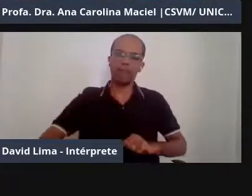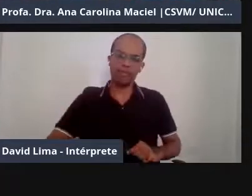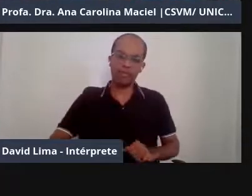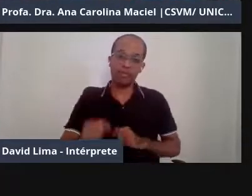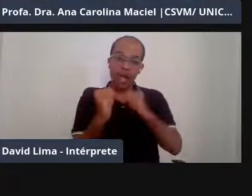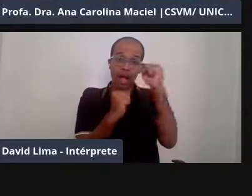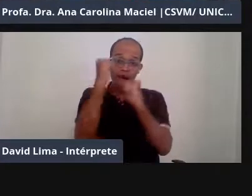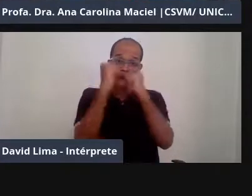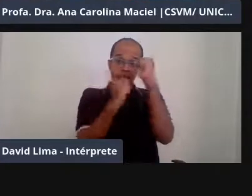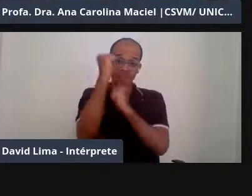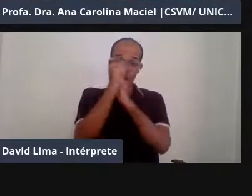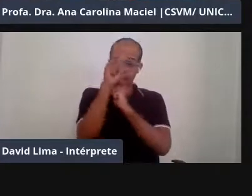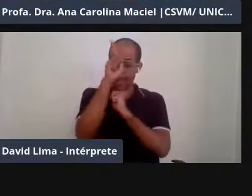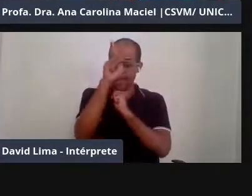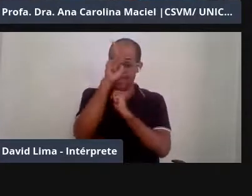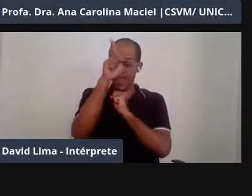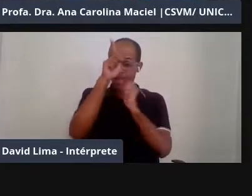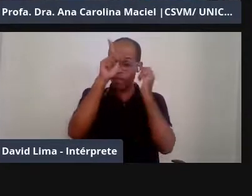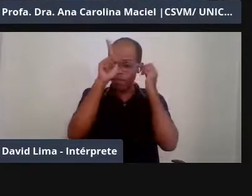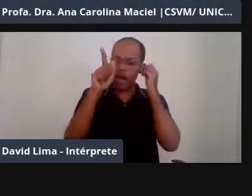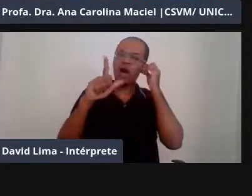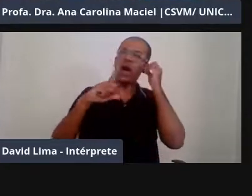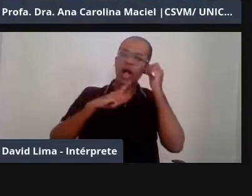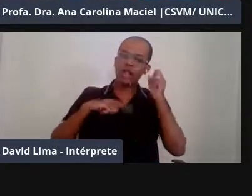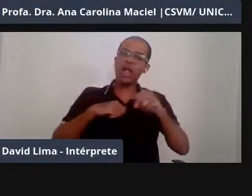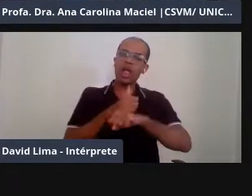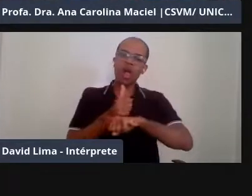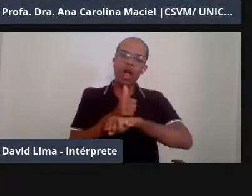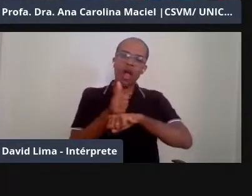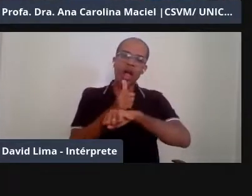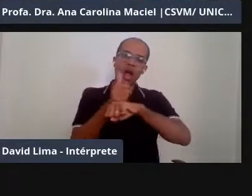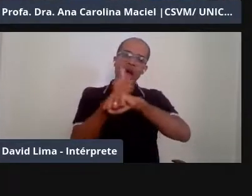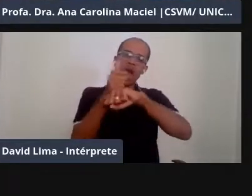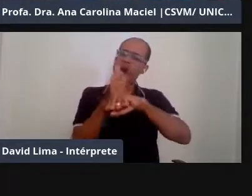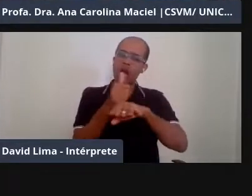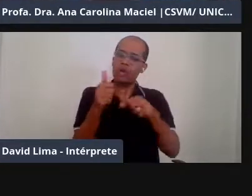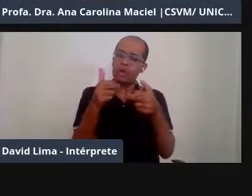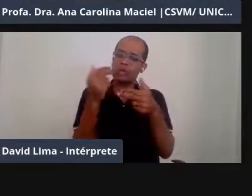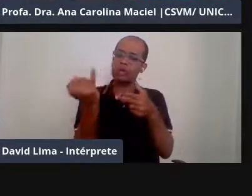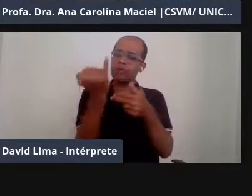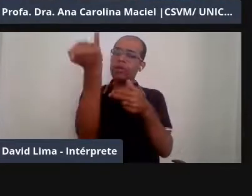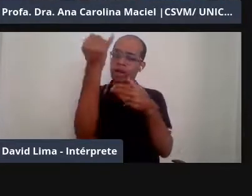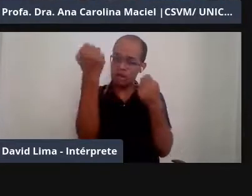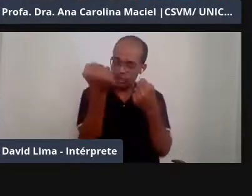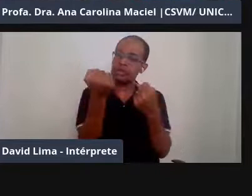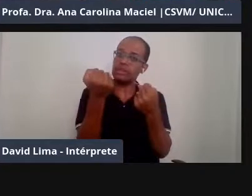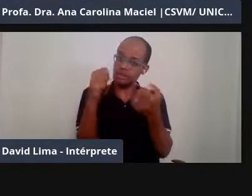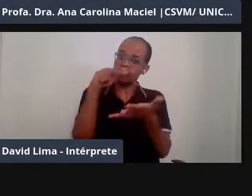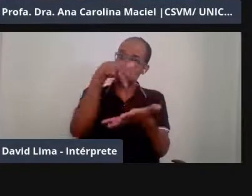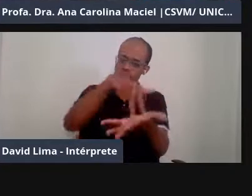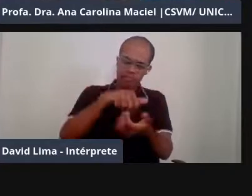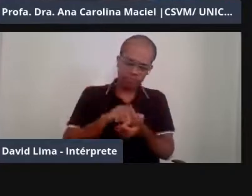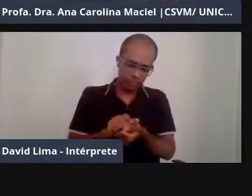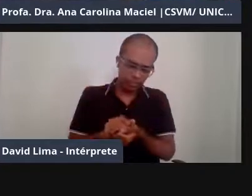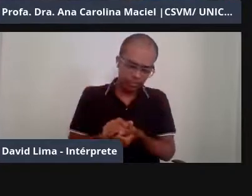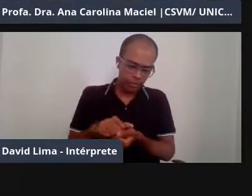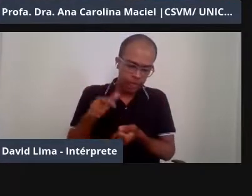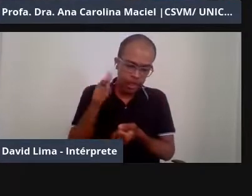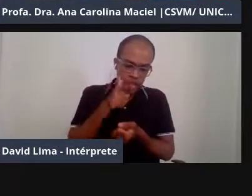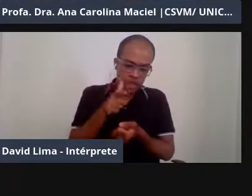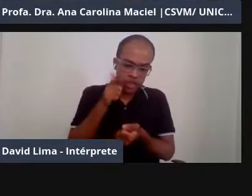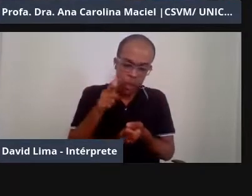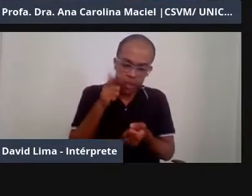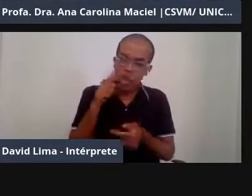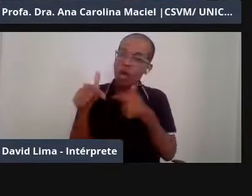as fábricas alemãs têm cargos vacantes que precisam ser ocupados. Eles conseguiram uma façanha